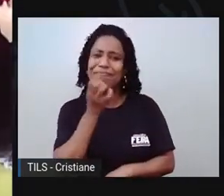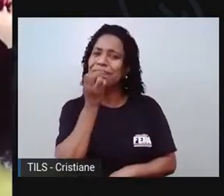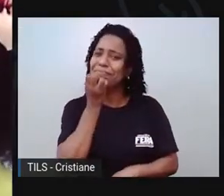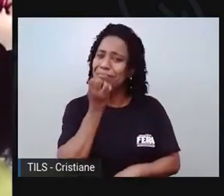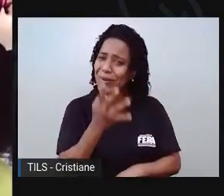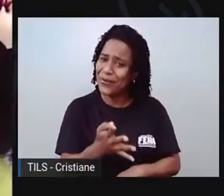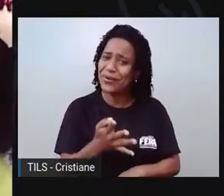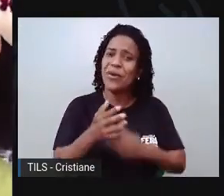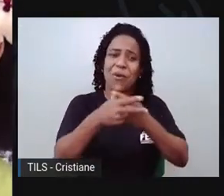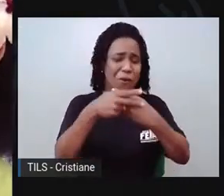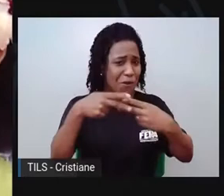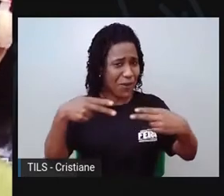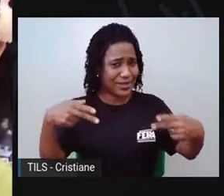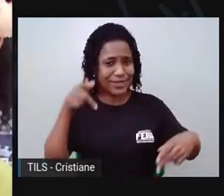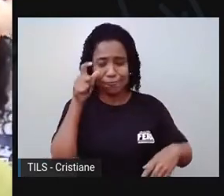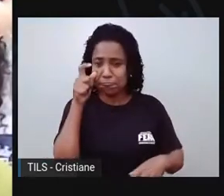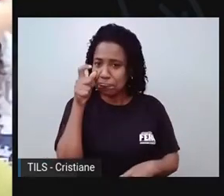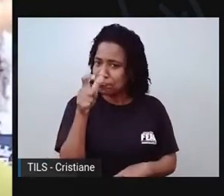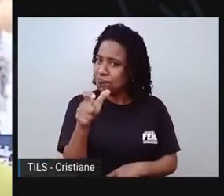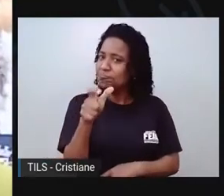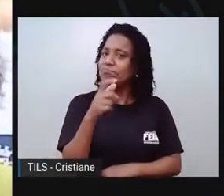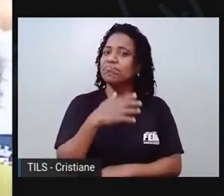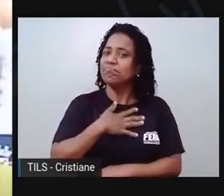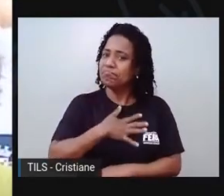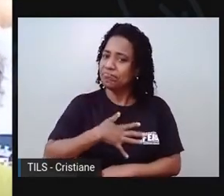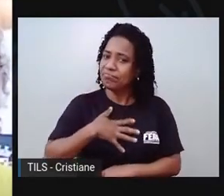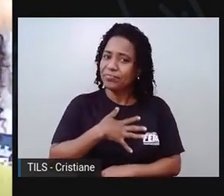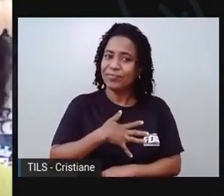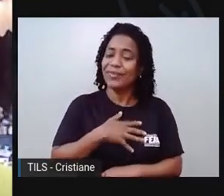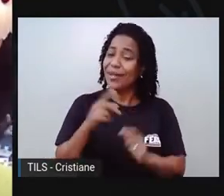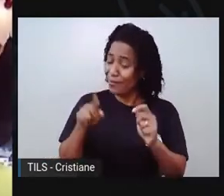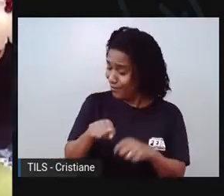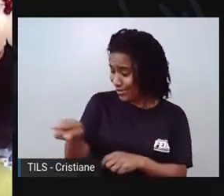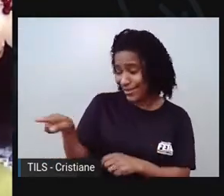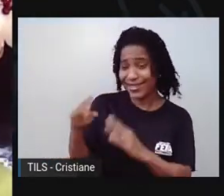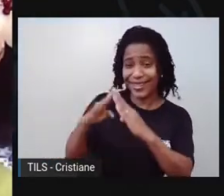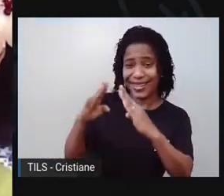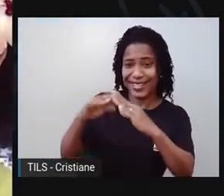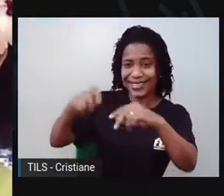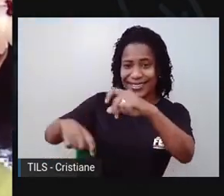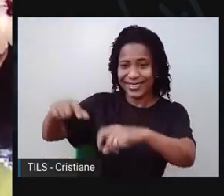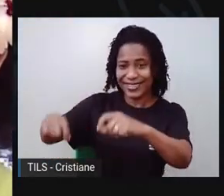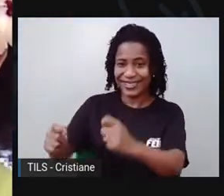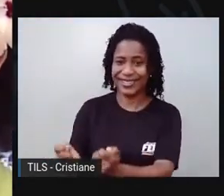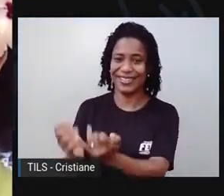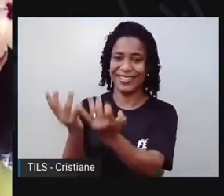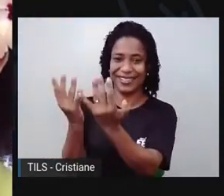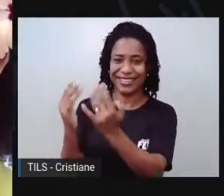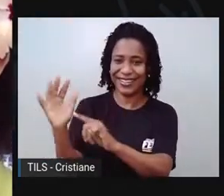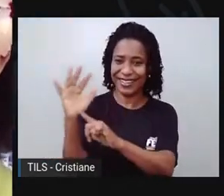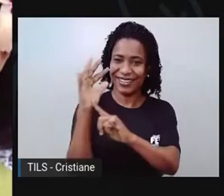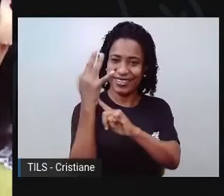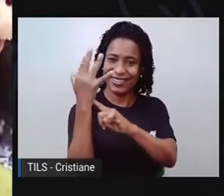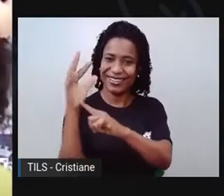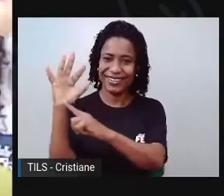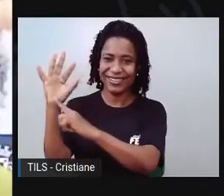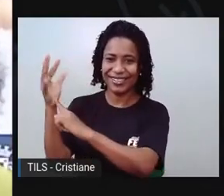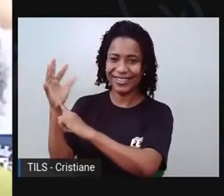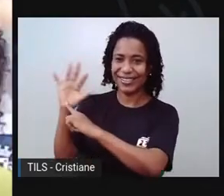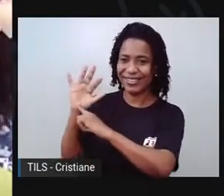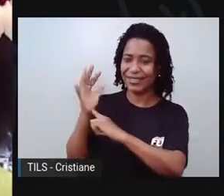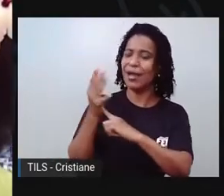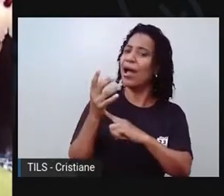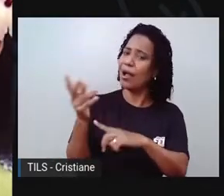coisas interessantes. Muitas coisas. Que tal vocês plantarem girassol no jardim de vocês? Ah, meninada, dê uma procurada por